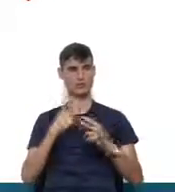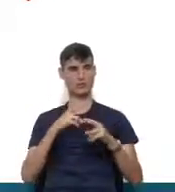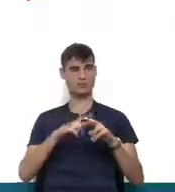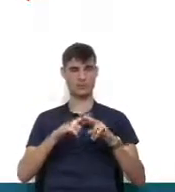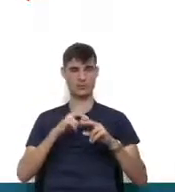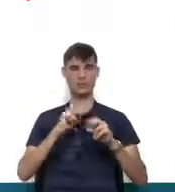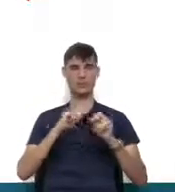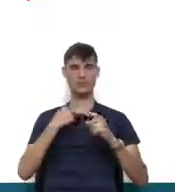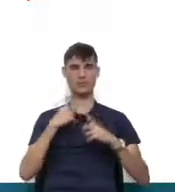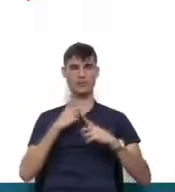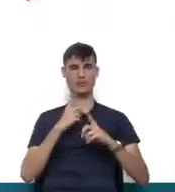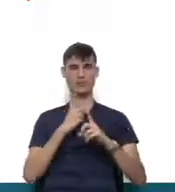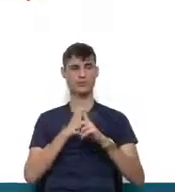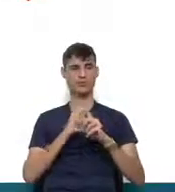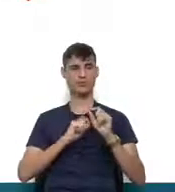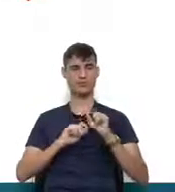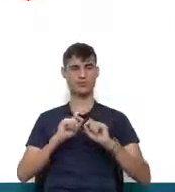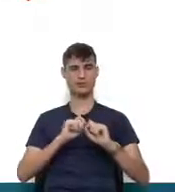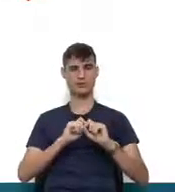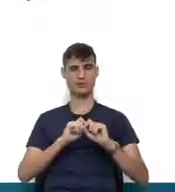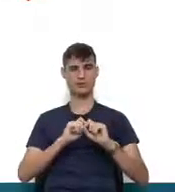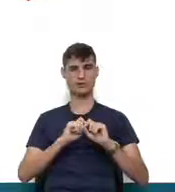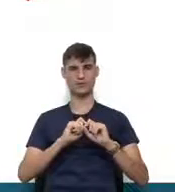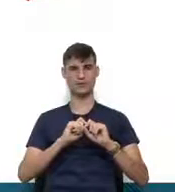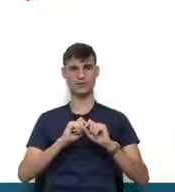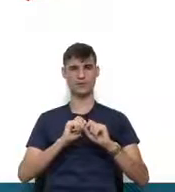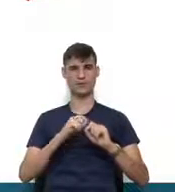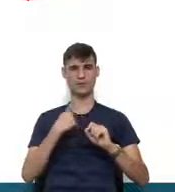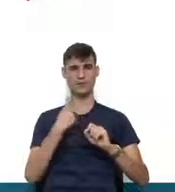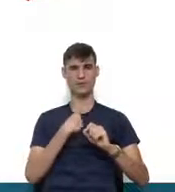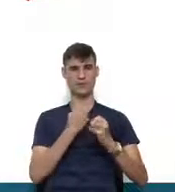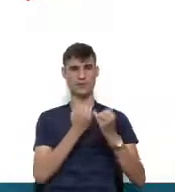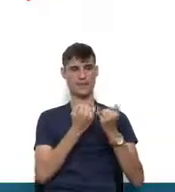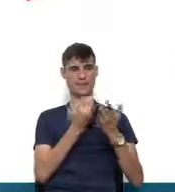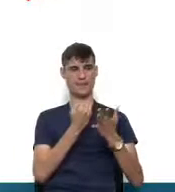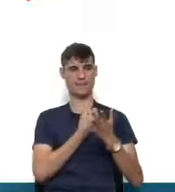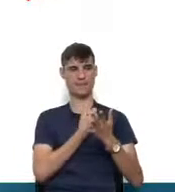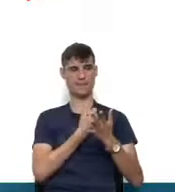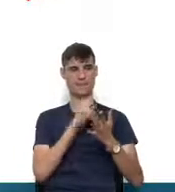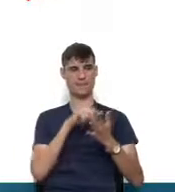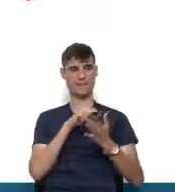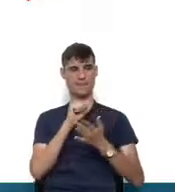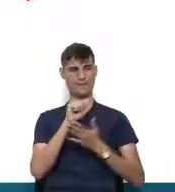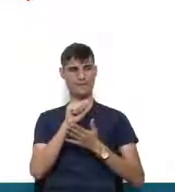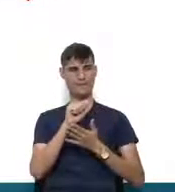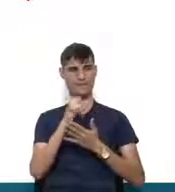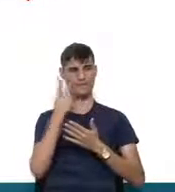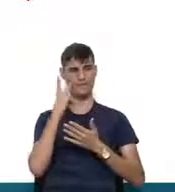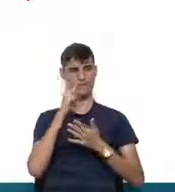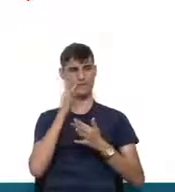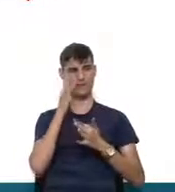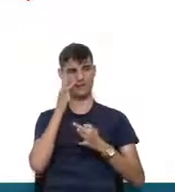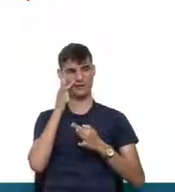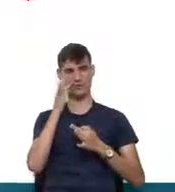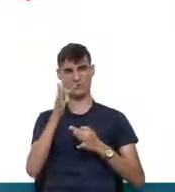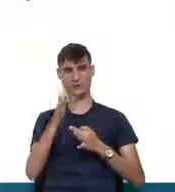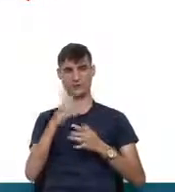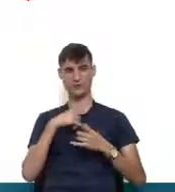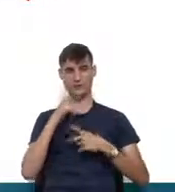gente pode identificar o quê? Este é o nosso coeficiente da série de Fourier para a força